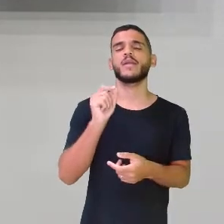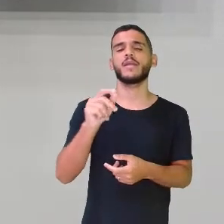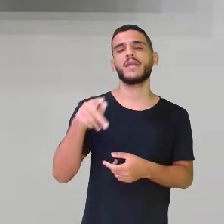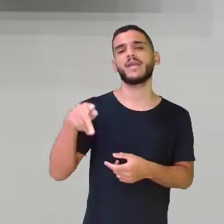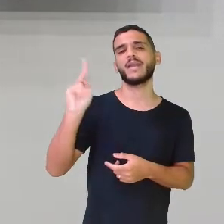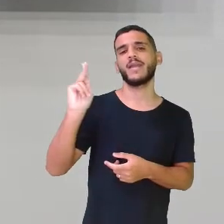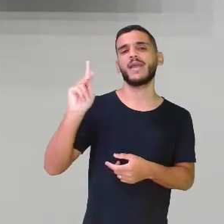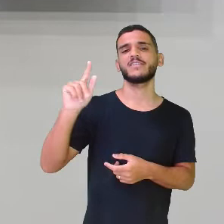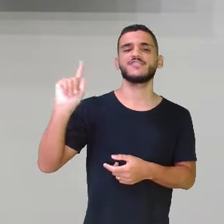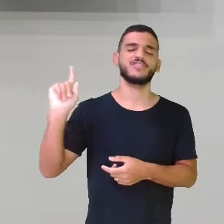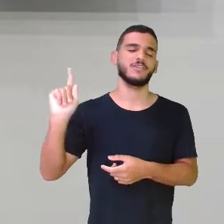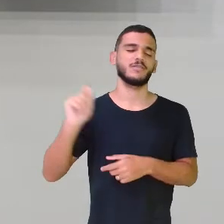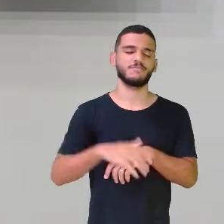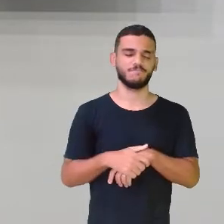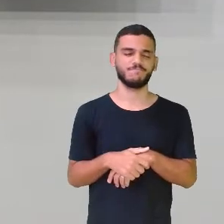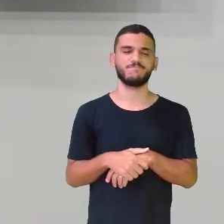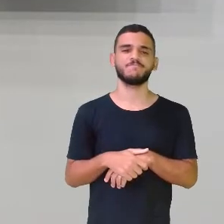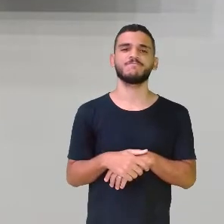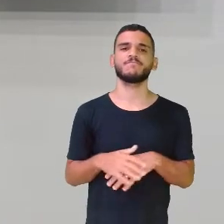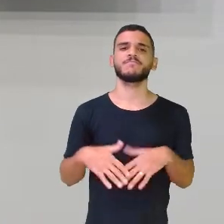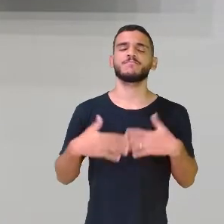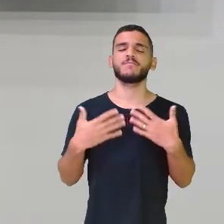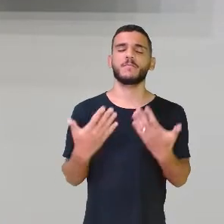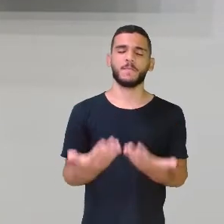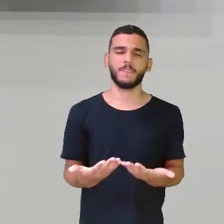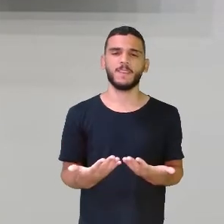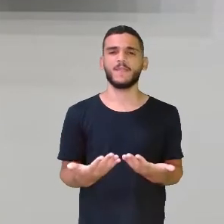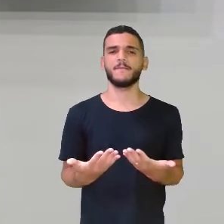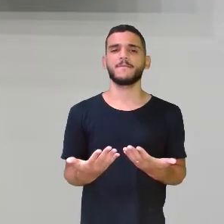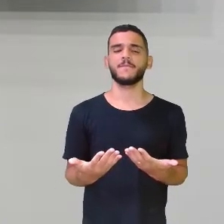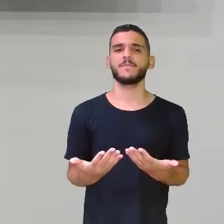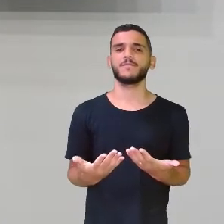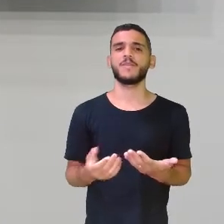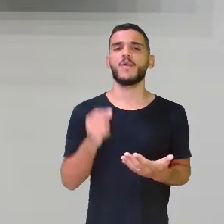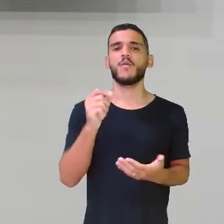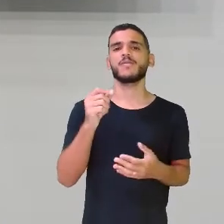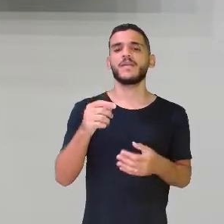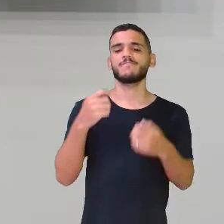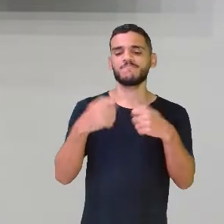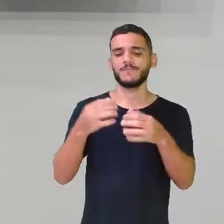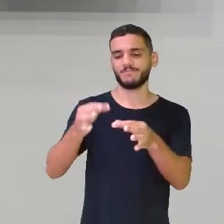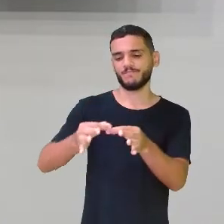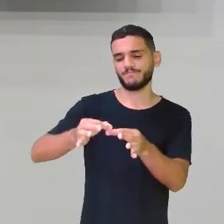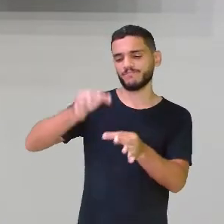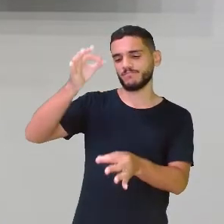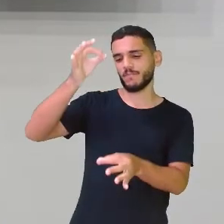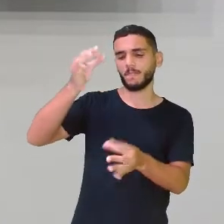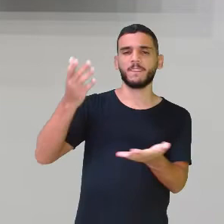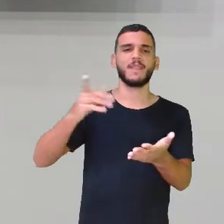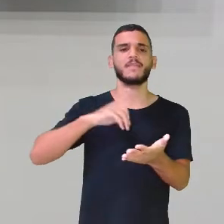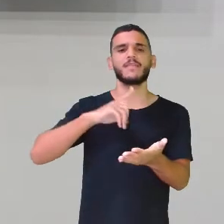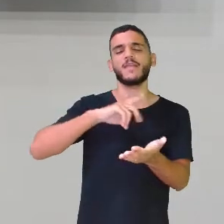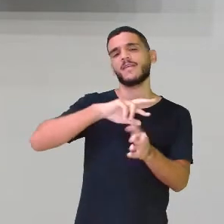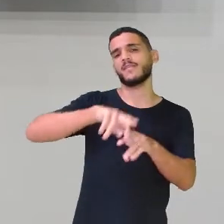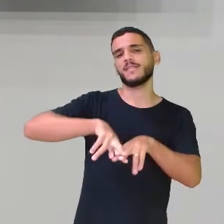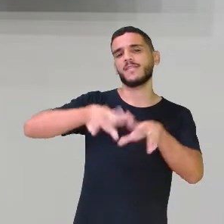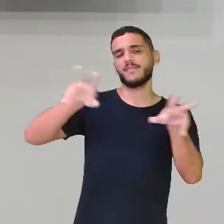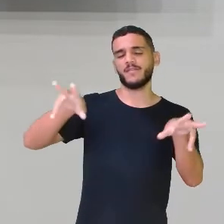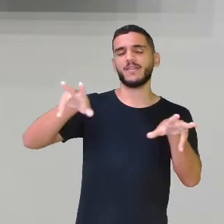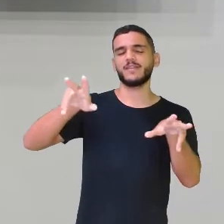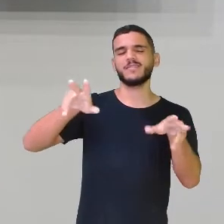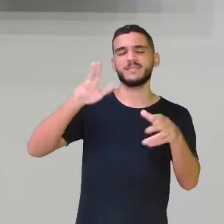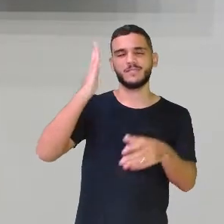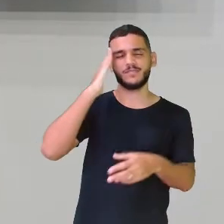quilograma. E claro, dependendo do que a gente vai medir, a gente varia essa unidade de medida. Falei do